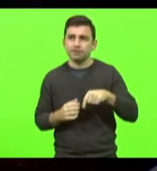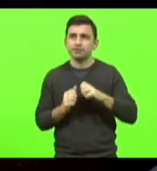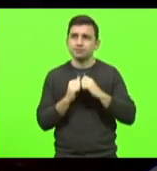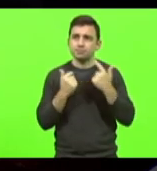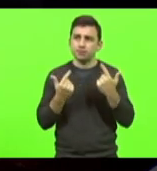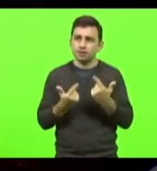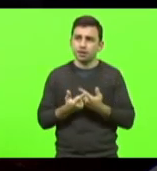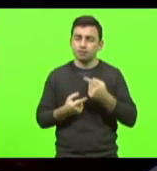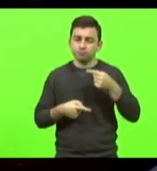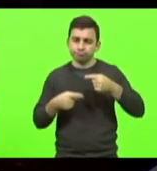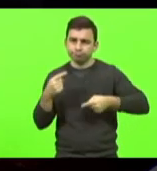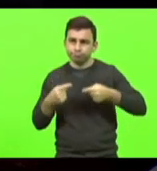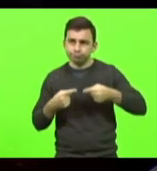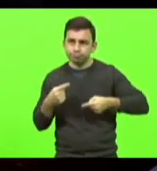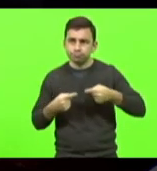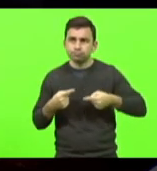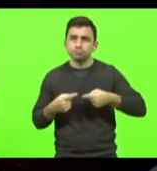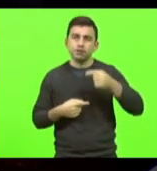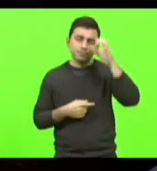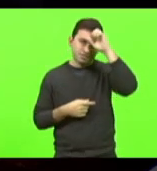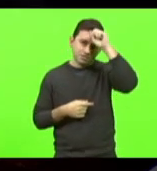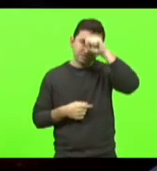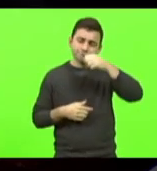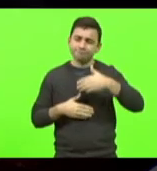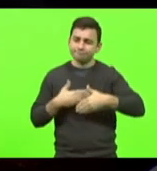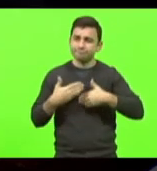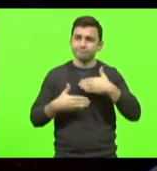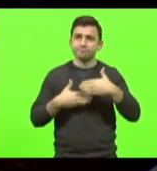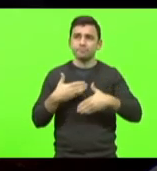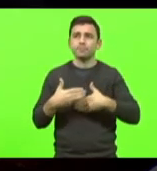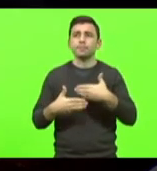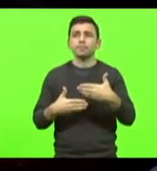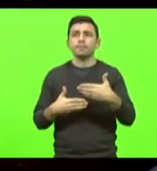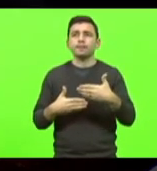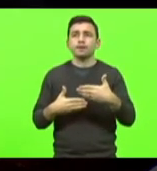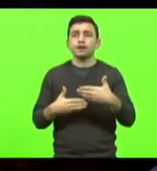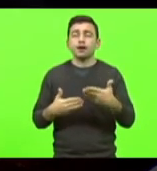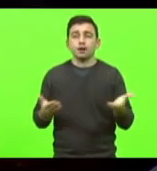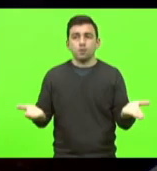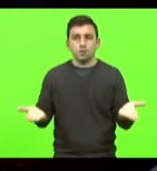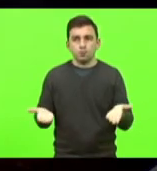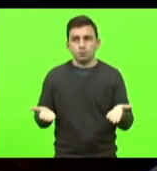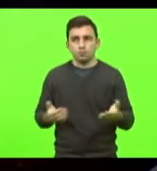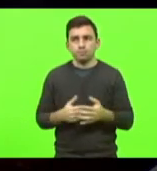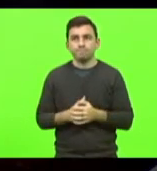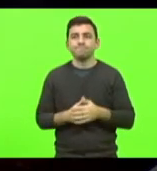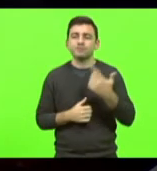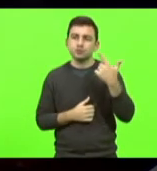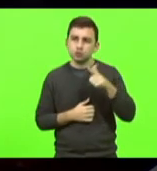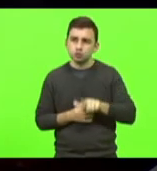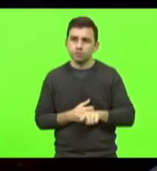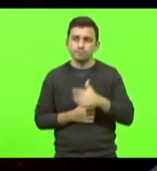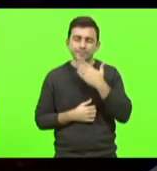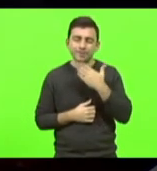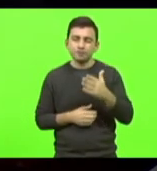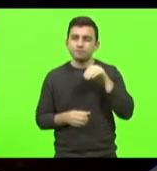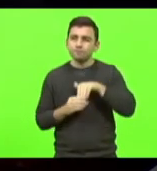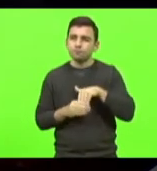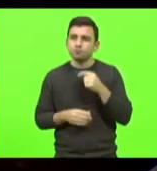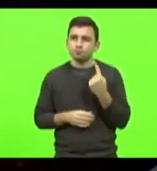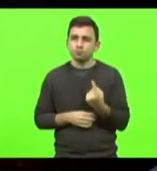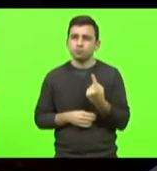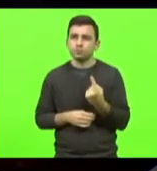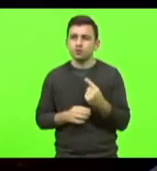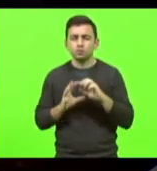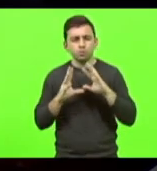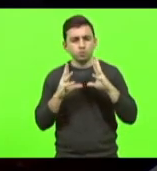diálogo aprendemos estamos e vamos continuar aprendendo muito com esse processo mais uma vez peço voto um a